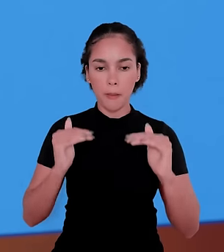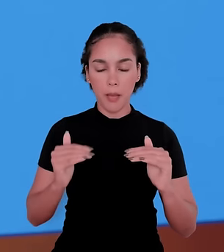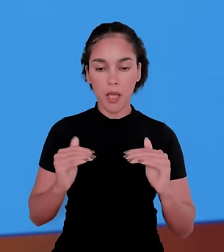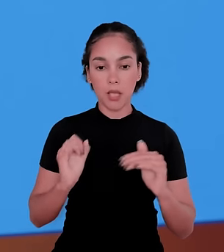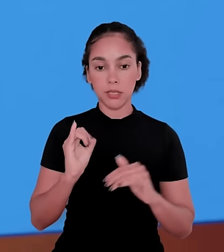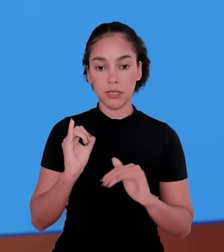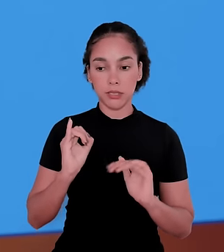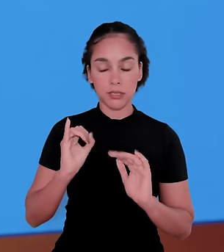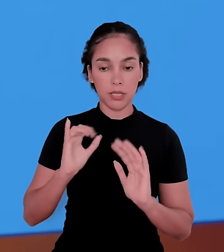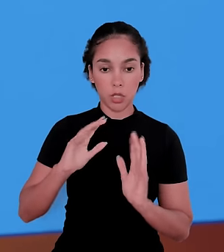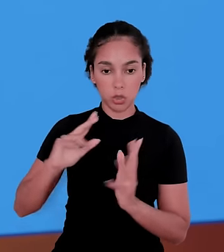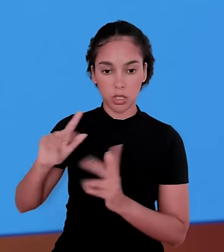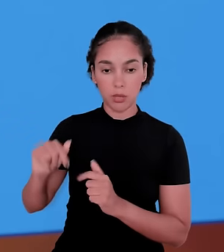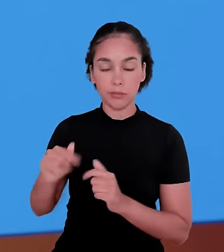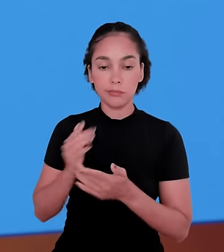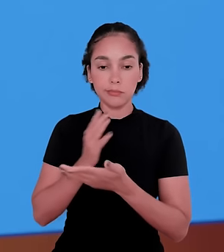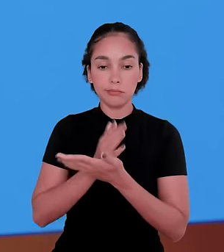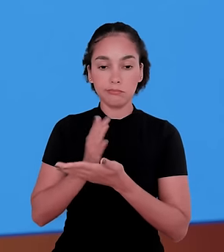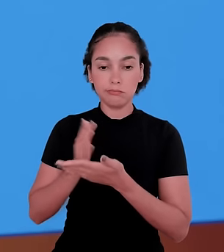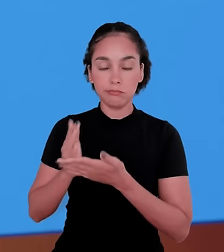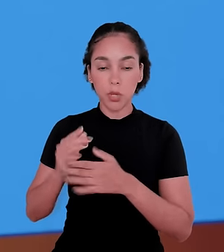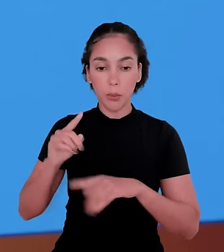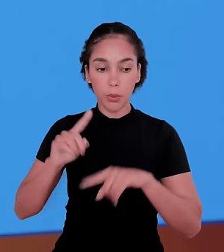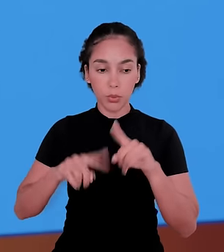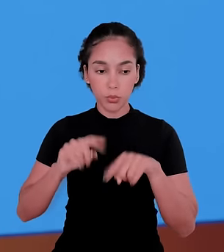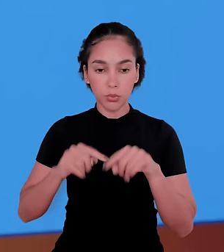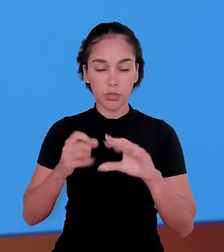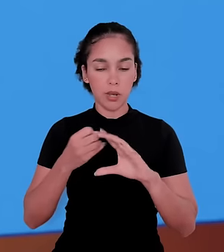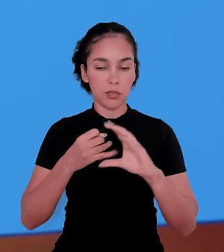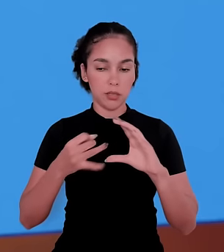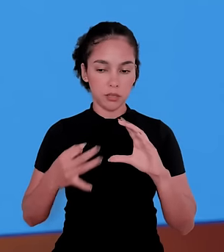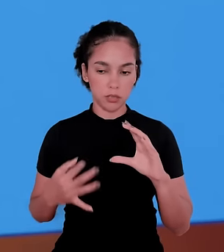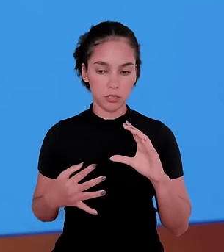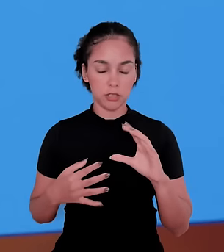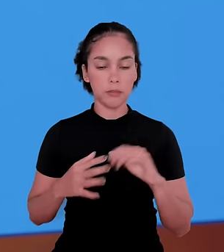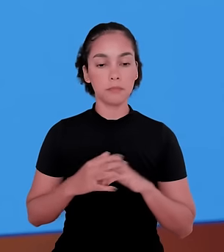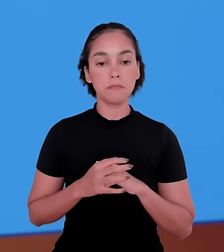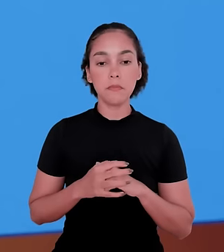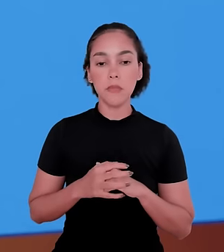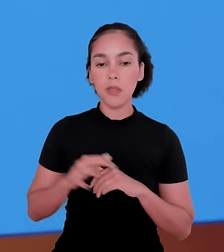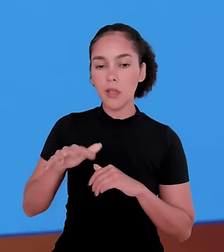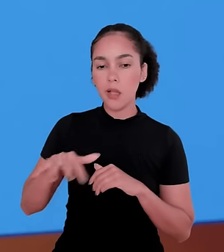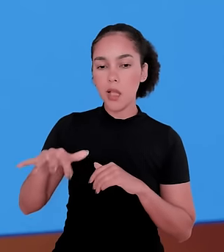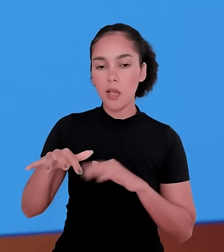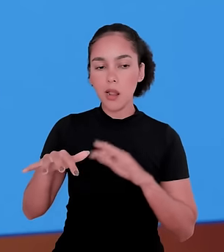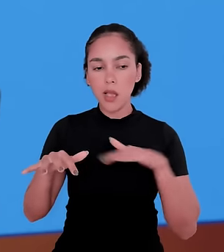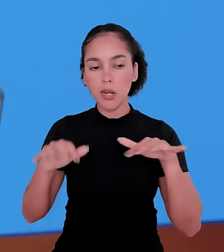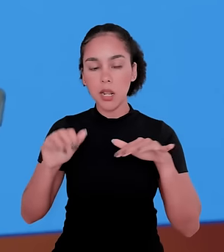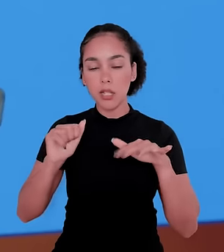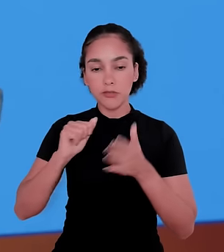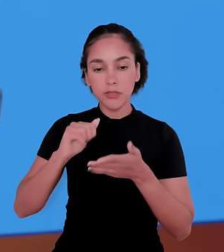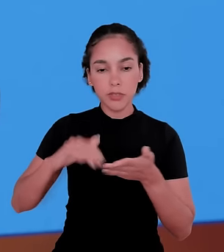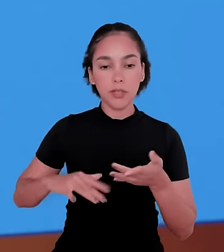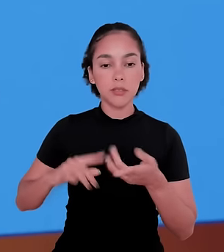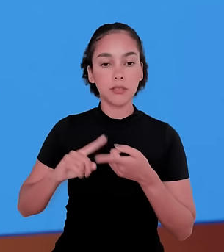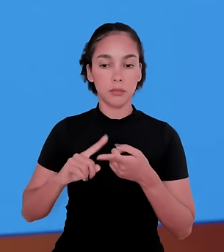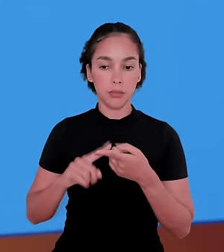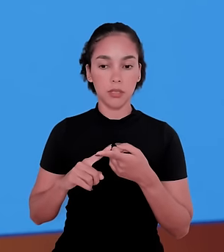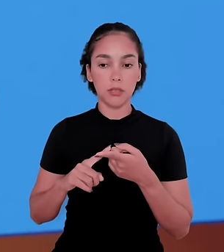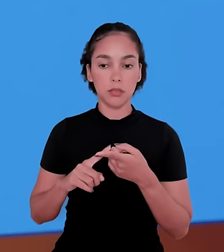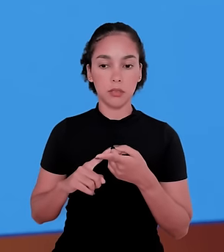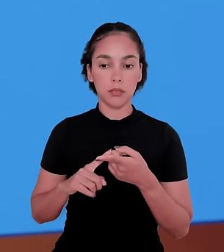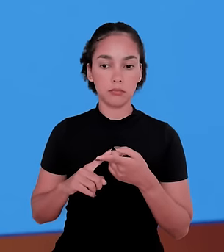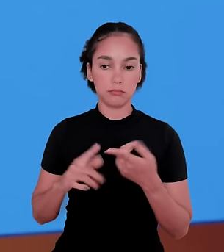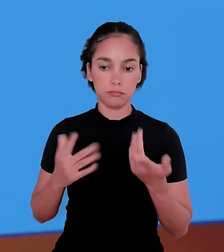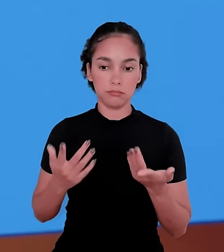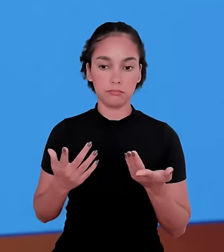em que ele vai separar os produtos por característic e os os Ramos de atividade também por por por